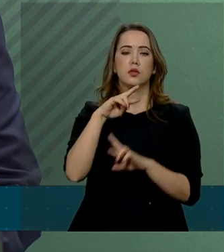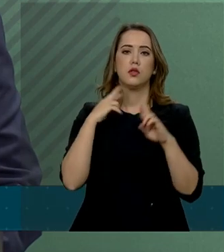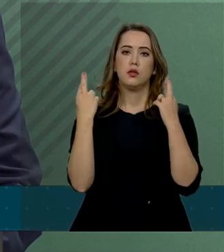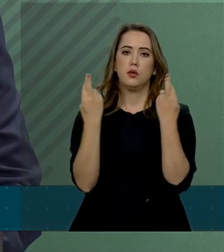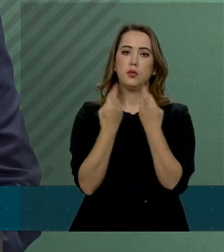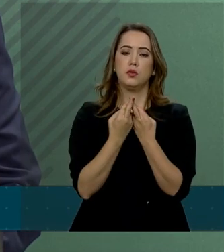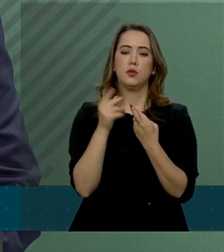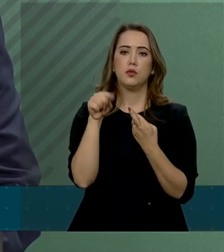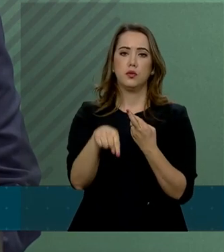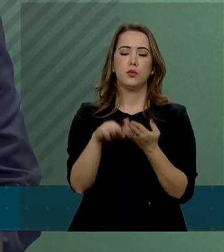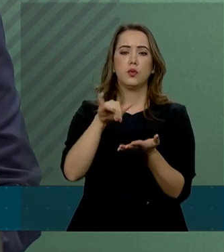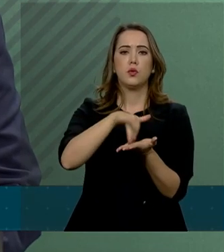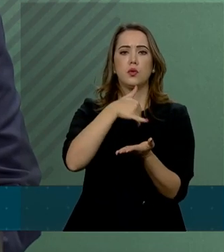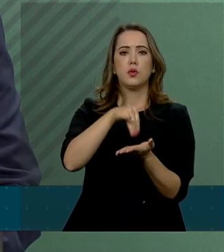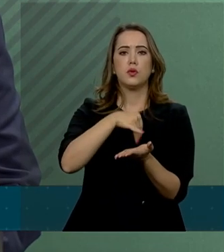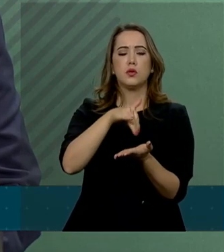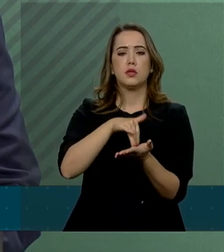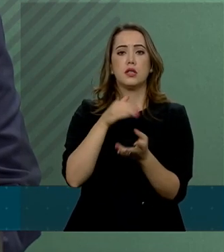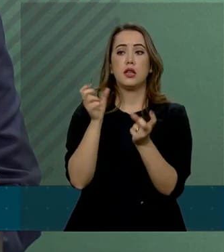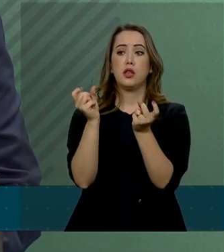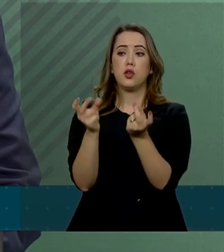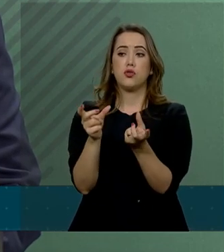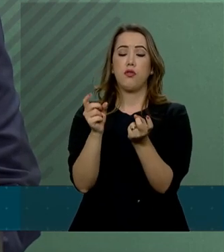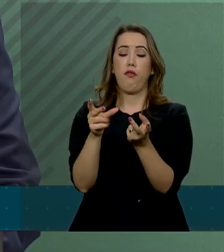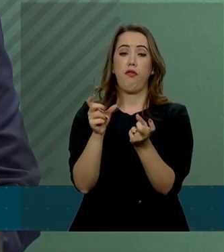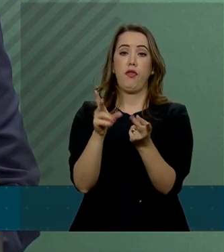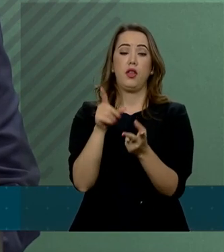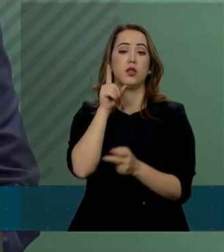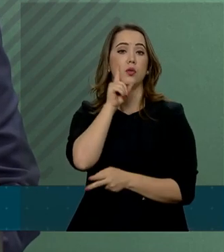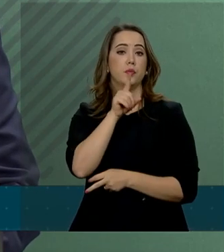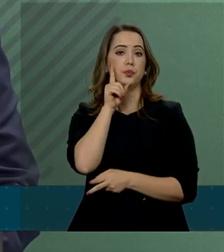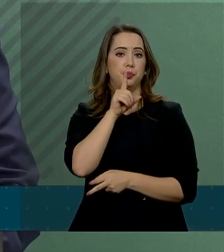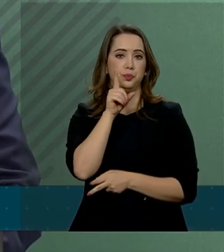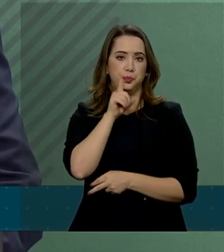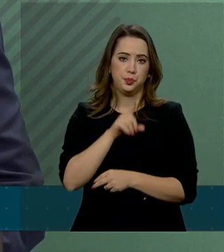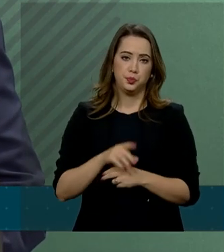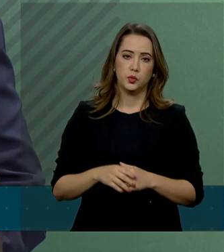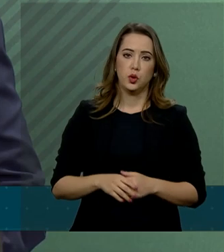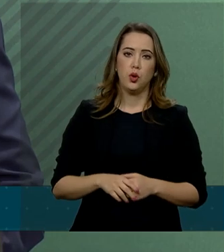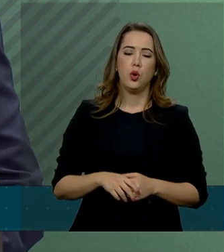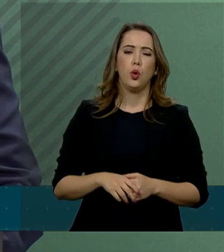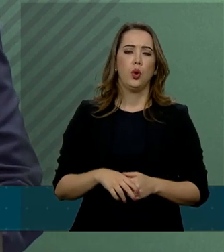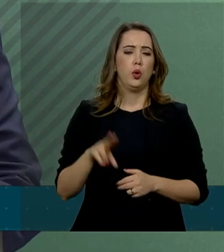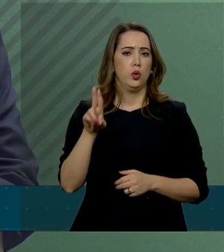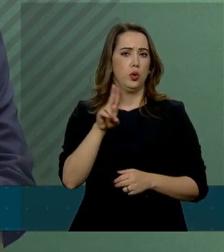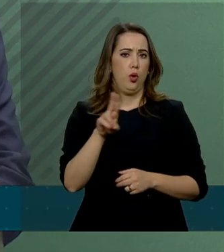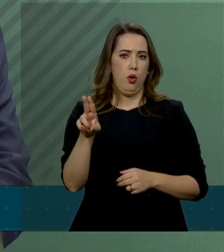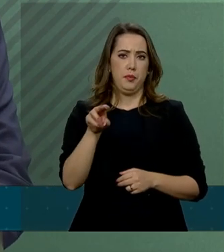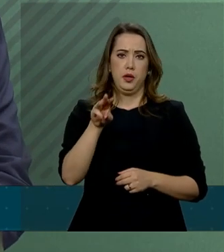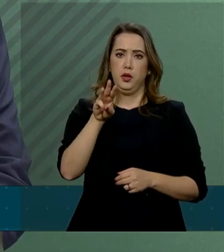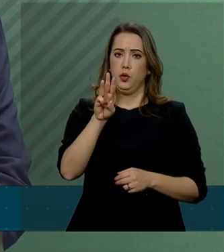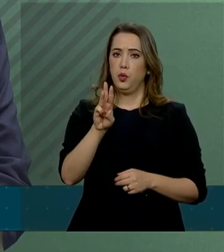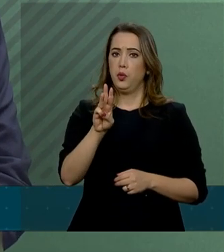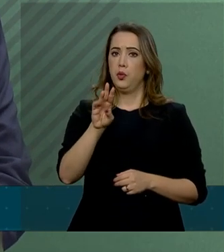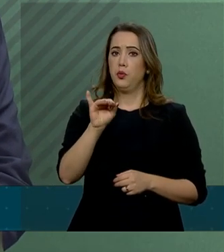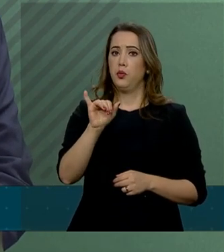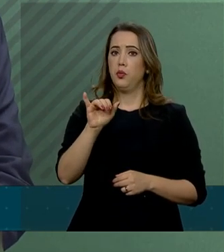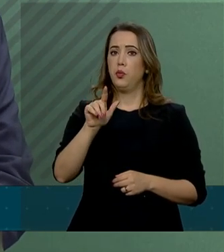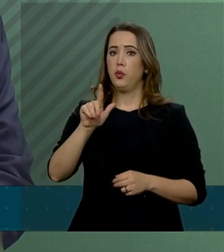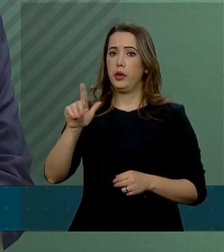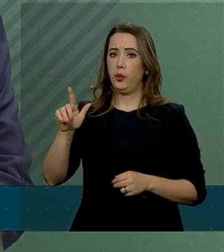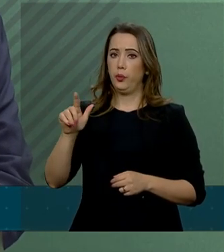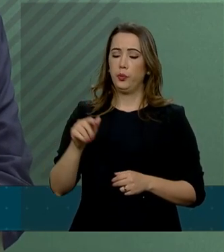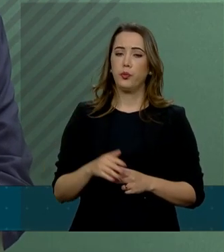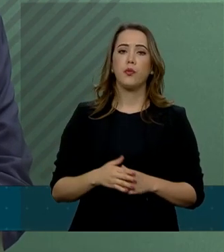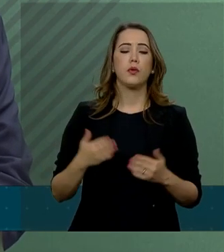o secretário de comércio dos estados unidos o helbor ross a visita do secretário roça o brasil